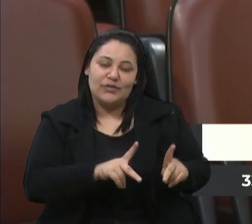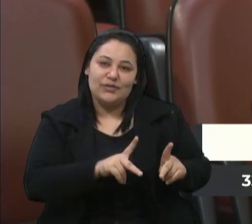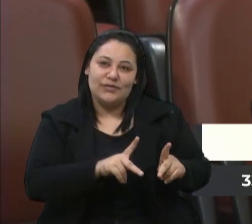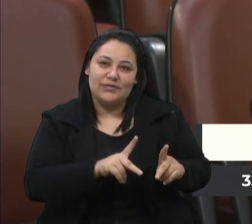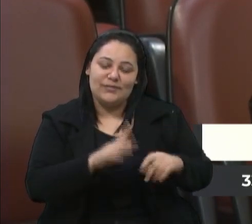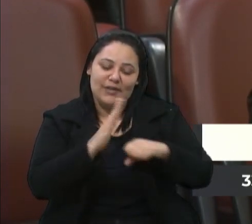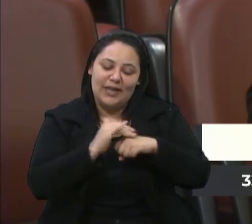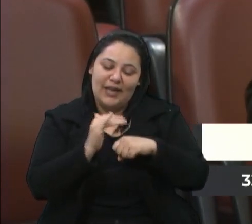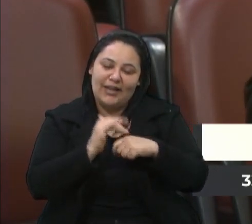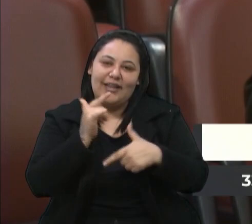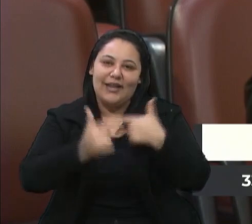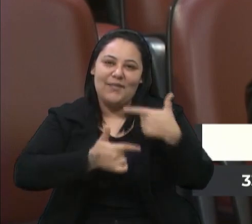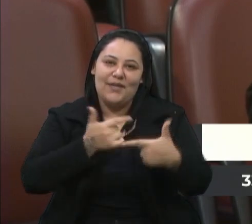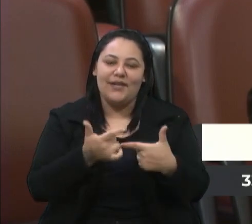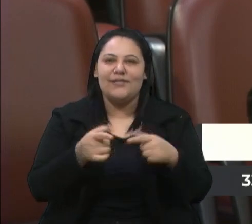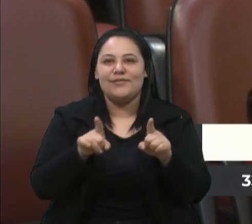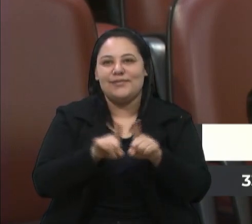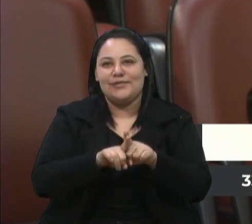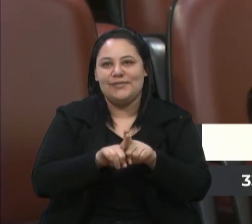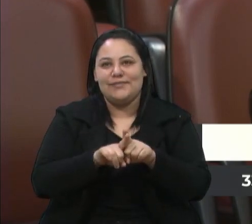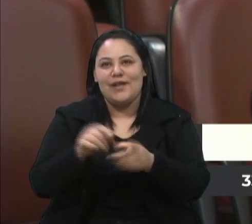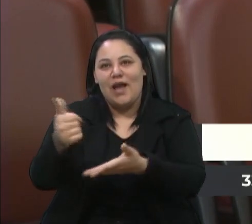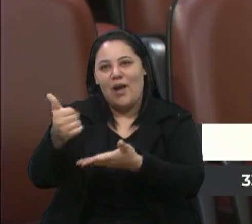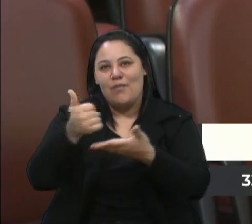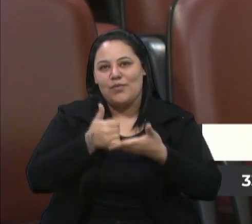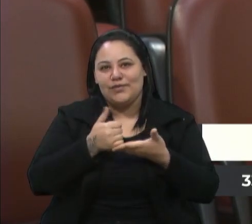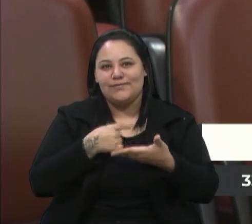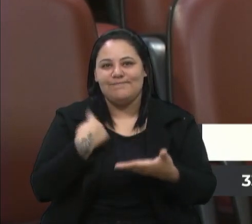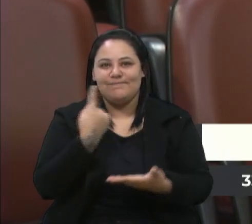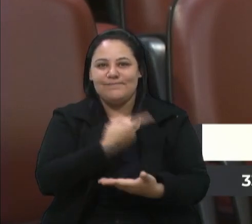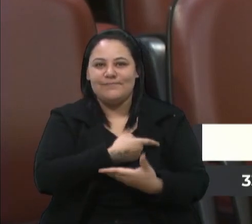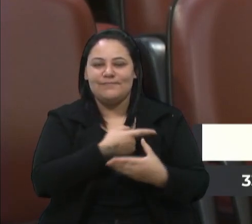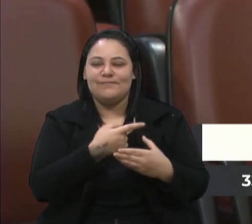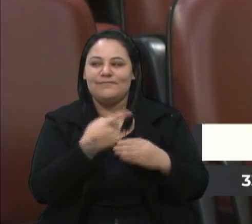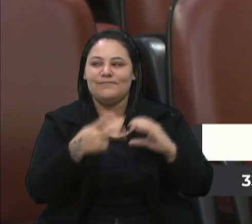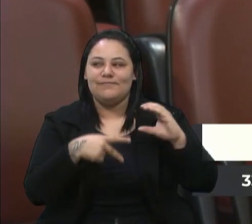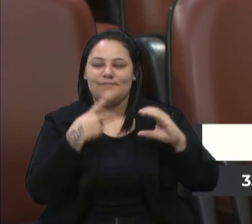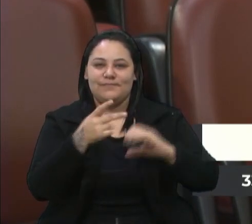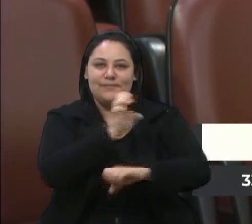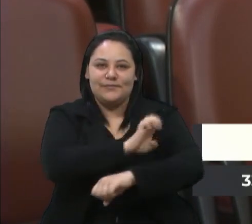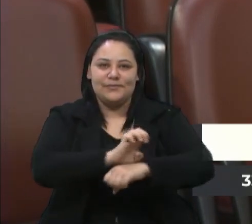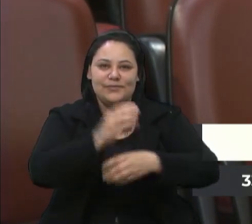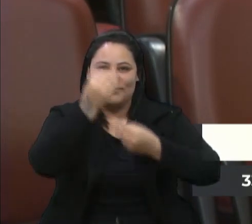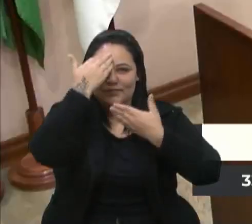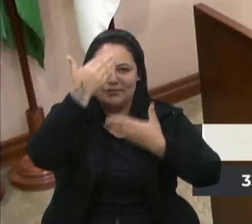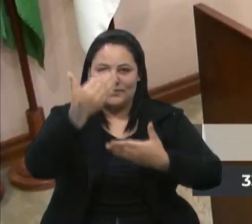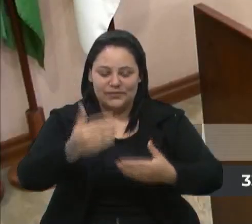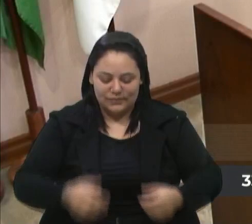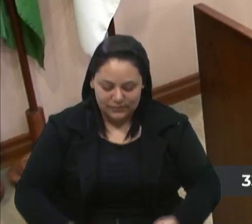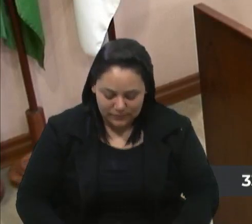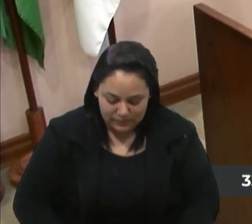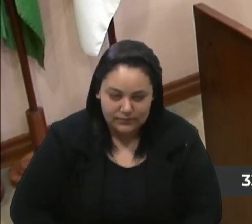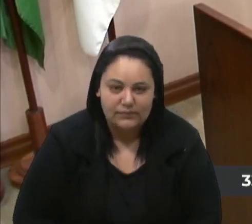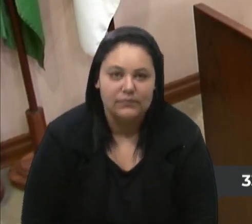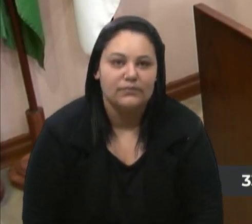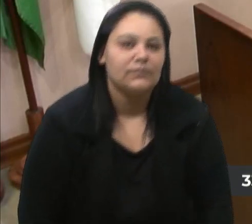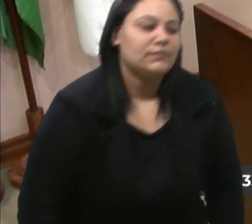queridas e que trabalham aí em prol aqui da Câmara de Vereador, nossos estagiários. Obrigado. Obrigado, vereador Xuxa.